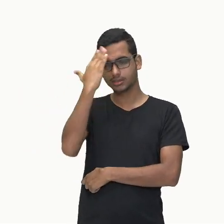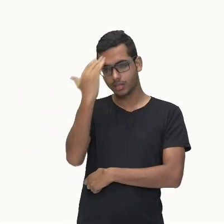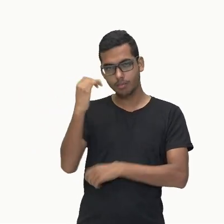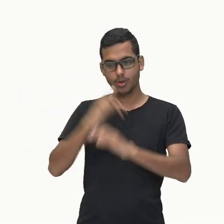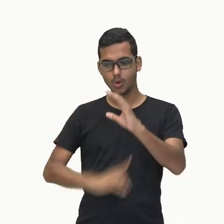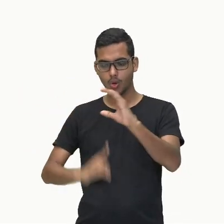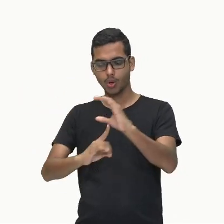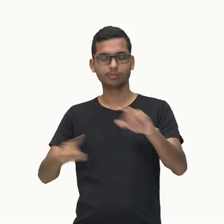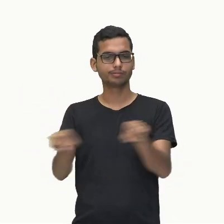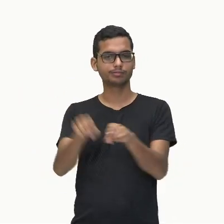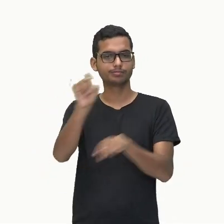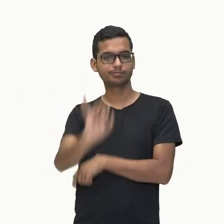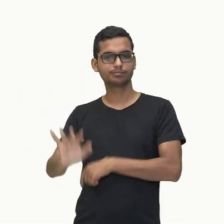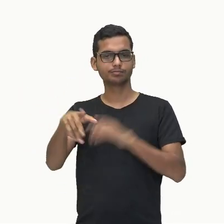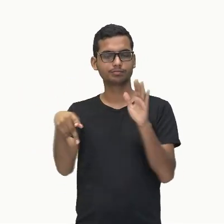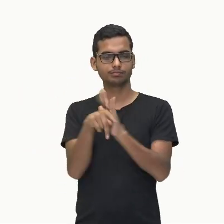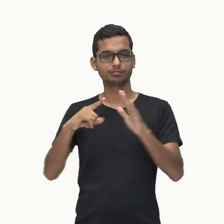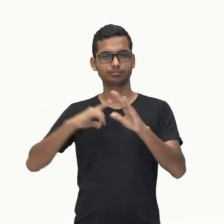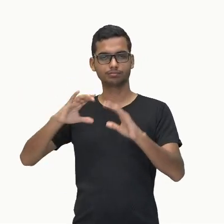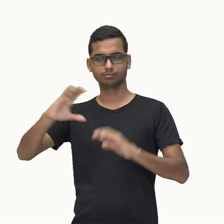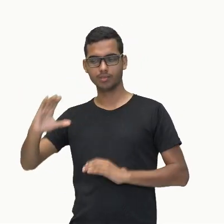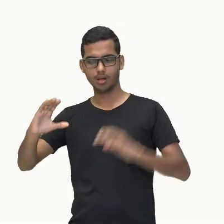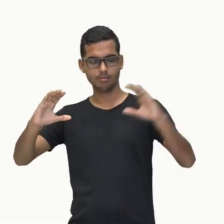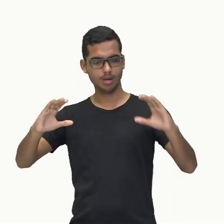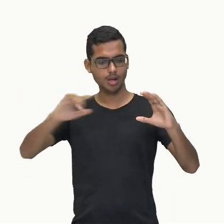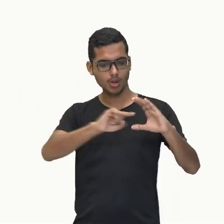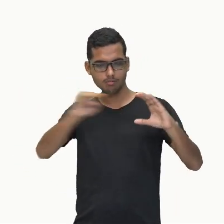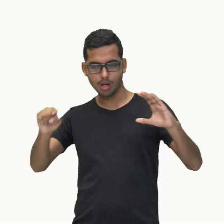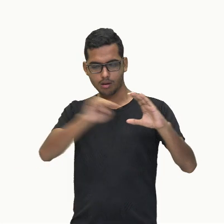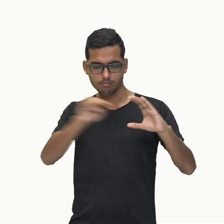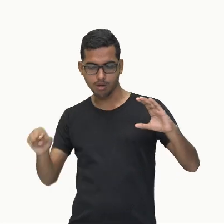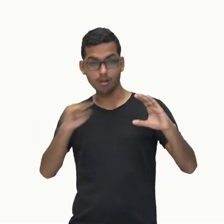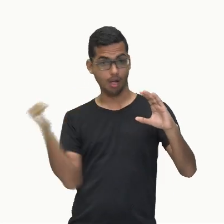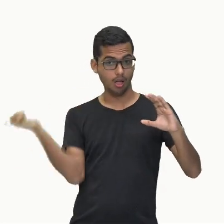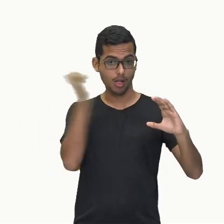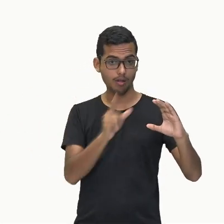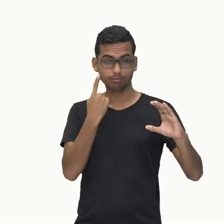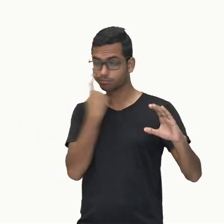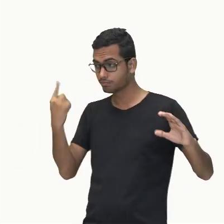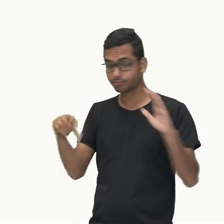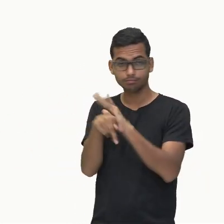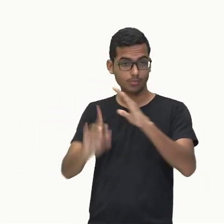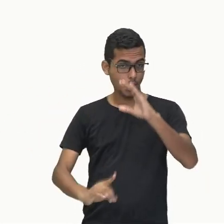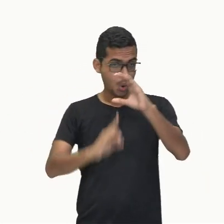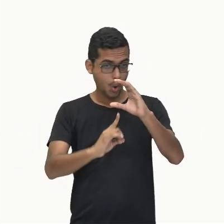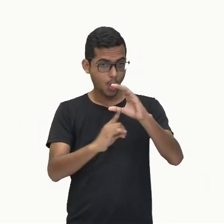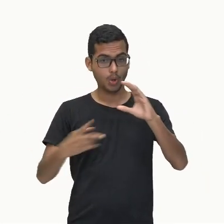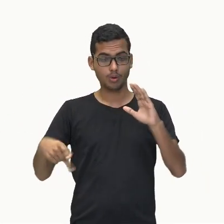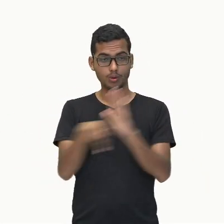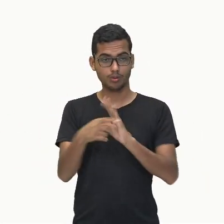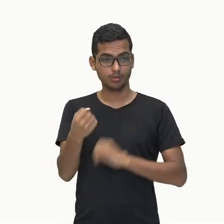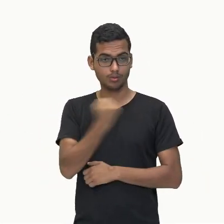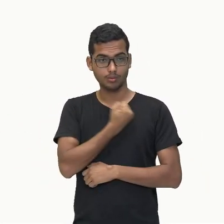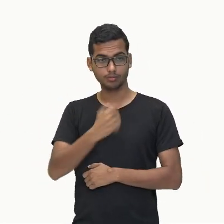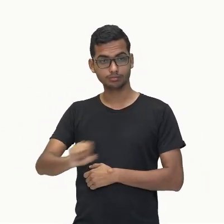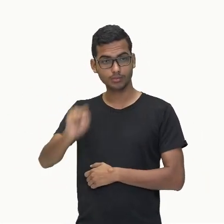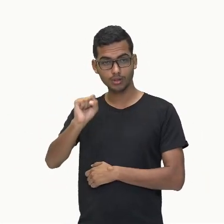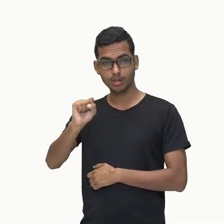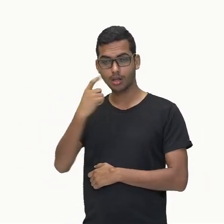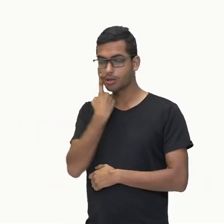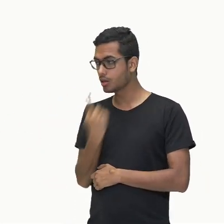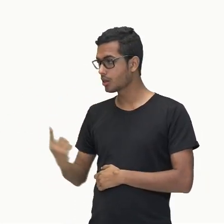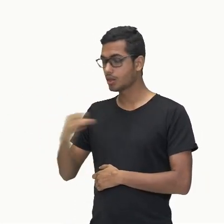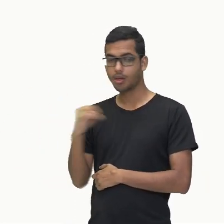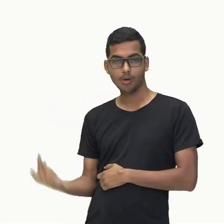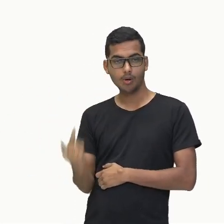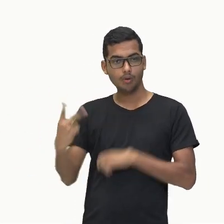a imagem dessa relação. Então, o domínio da relação S são os valores aqui do